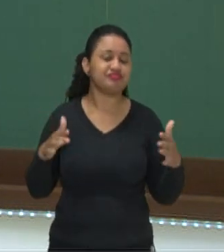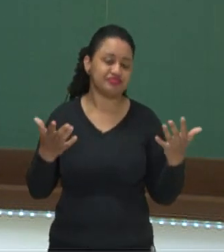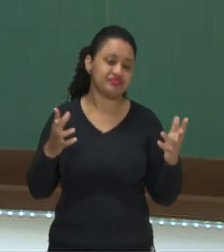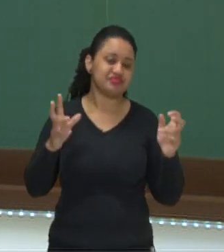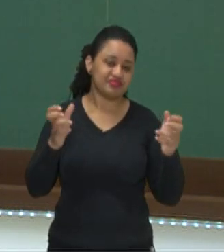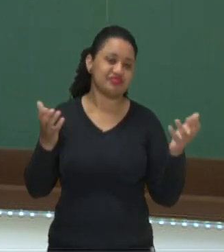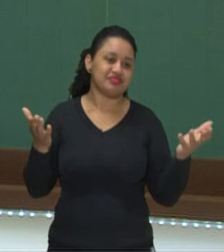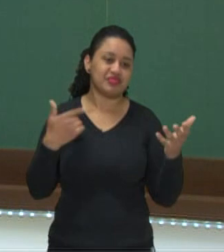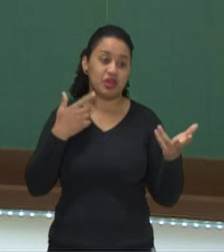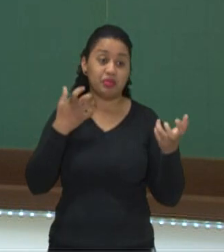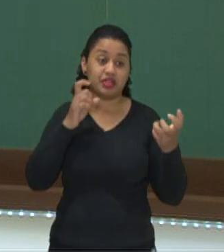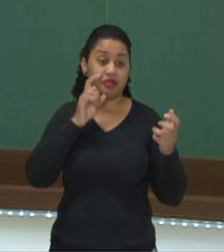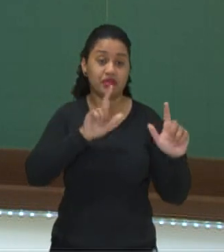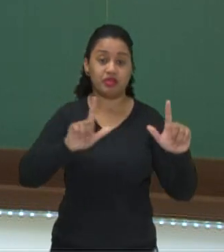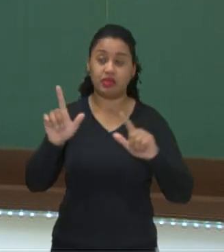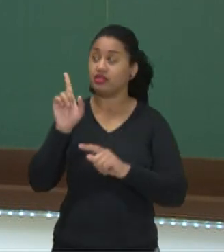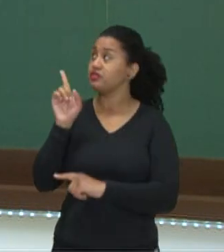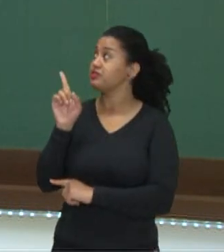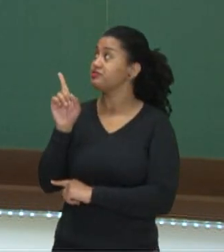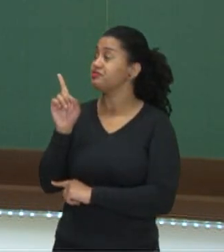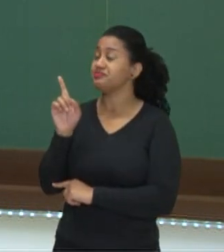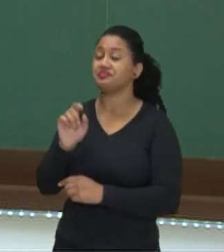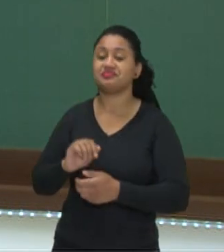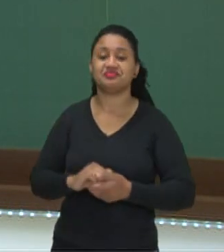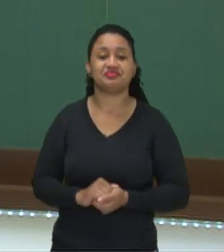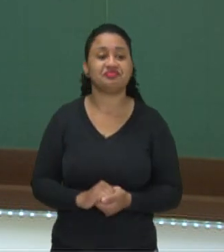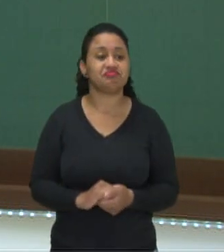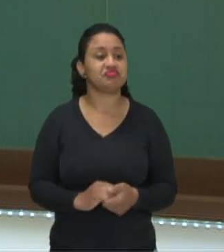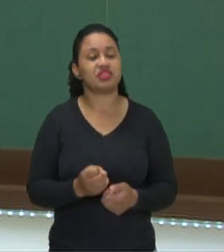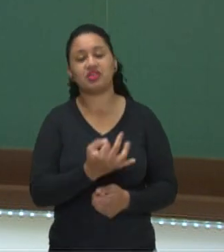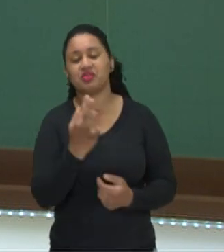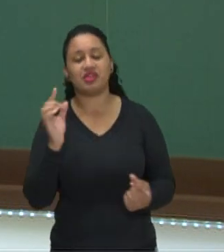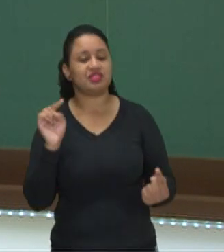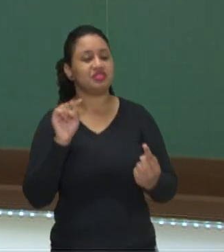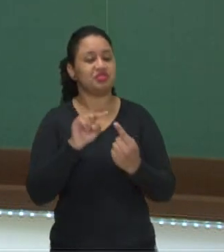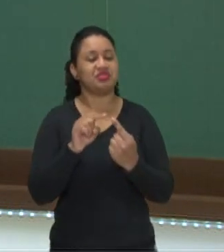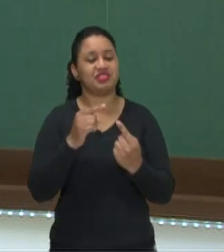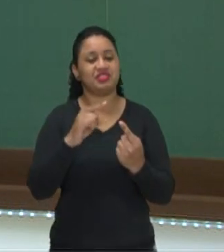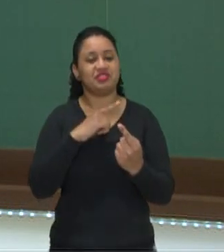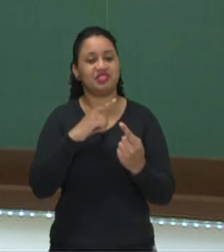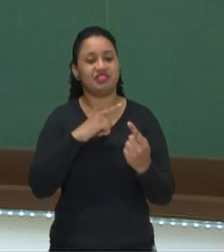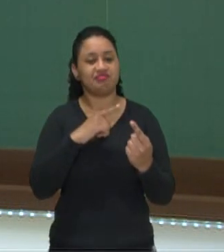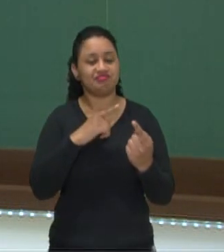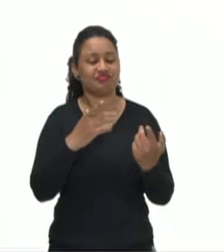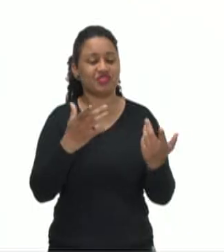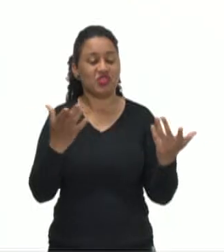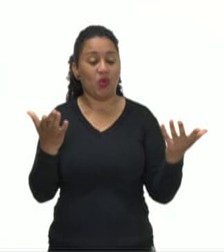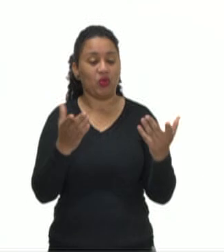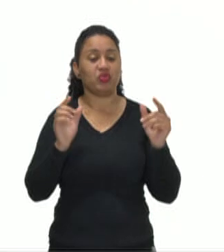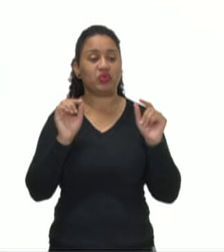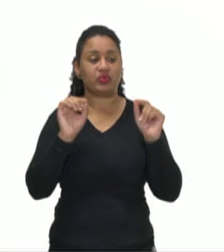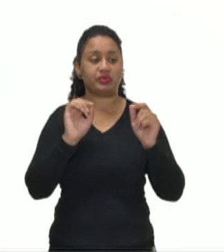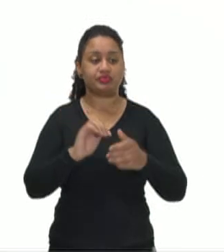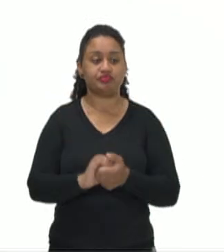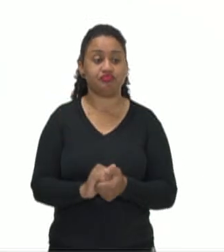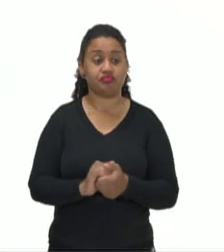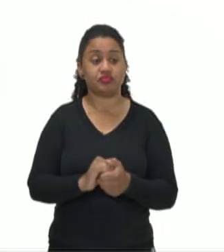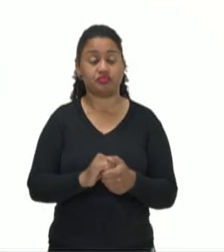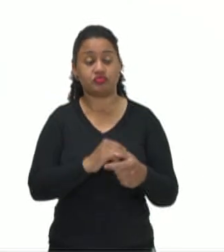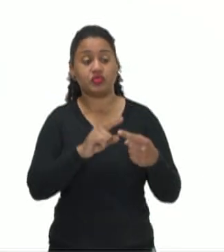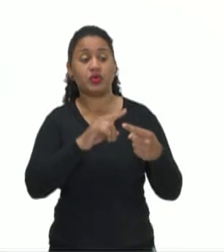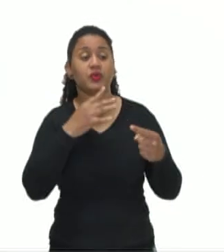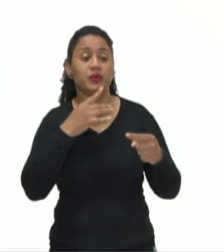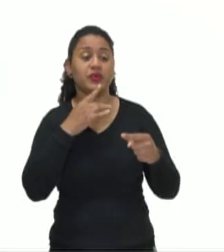que nós vamos conversar um pouquinho então. E com quais objetivos que nós vamos ter essa conversa? Conhecer o conceito